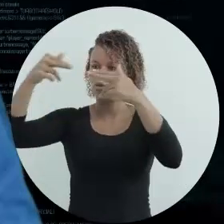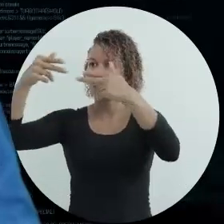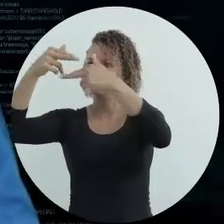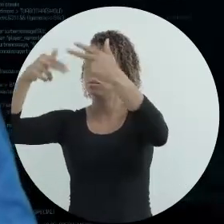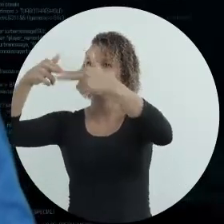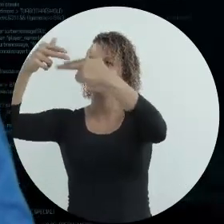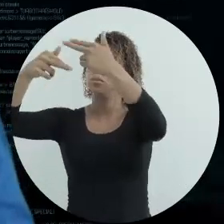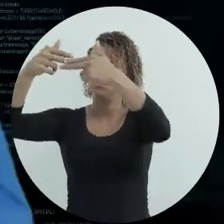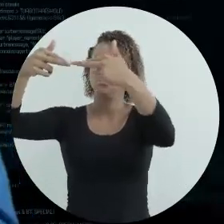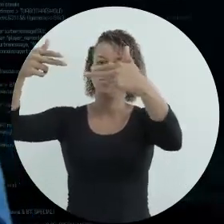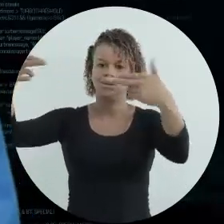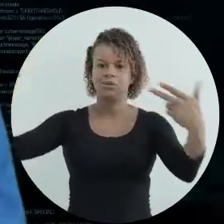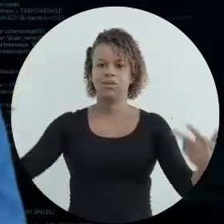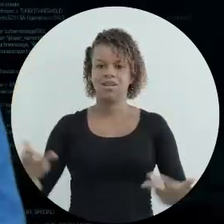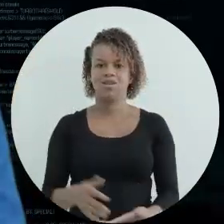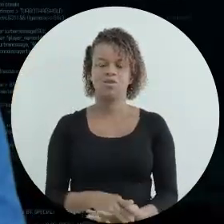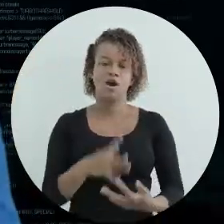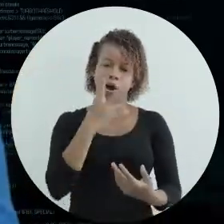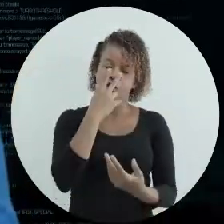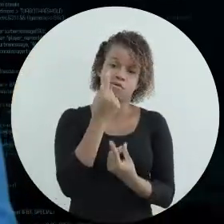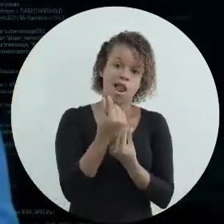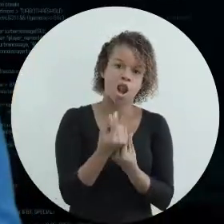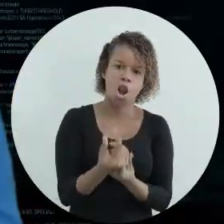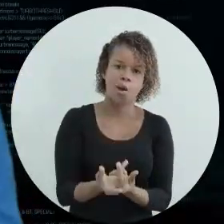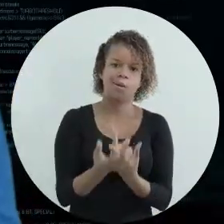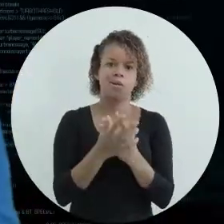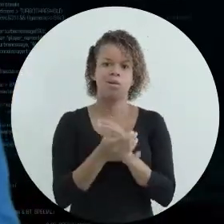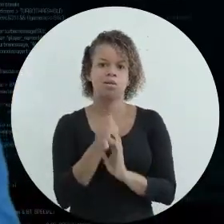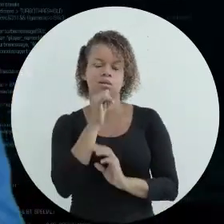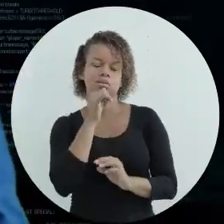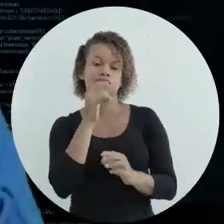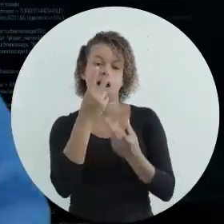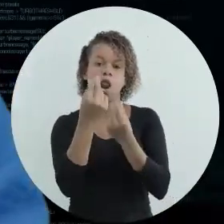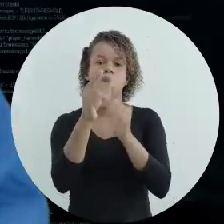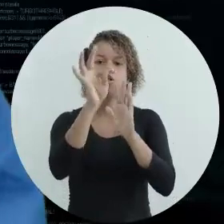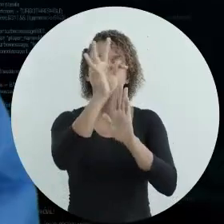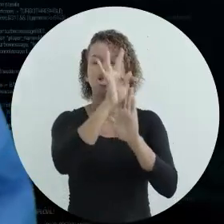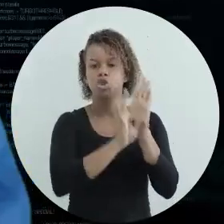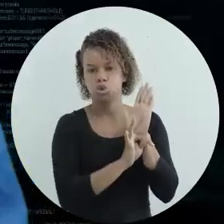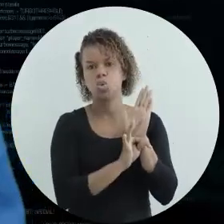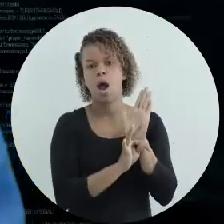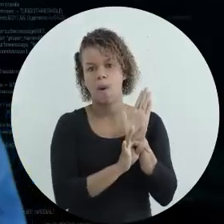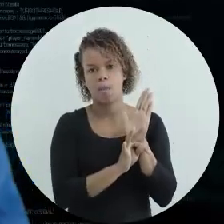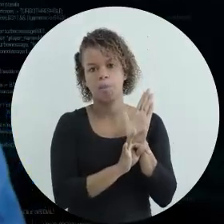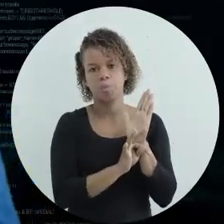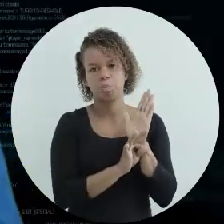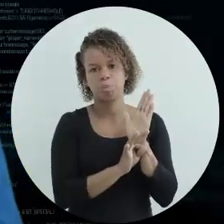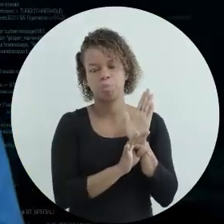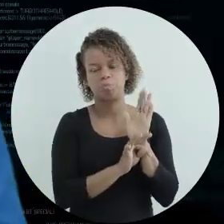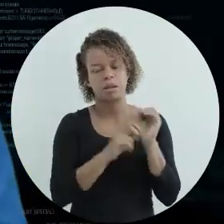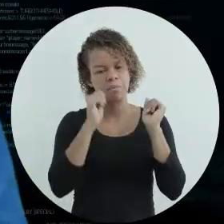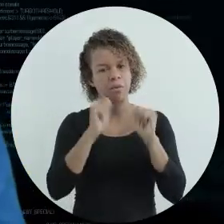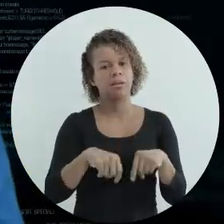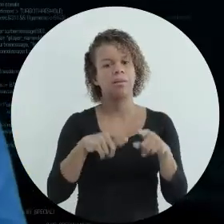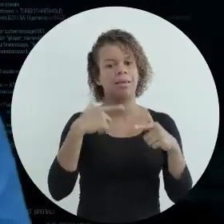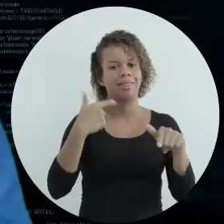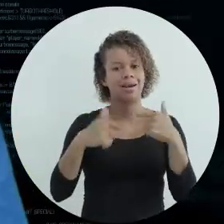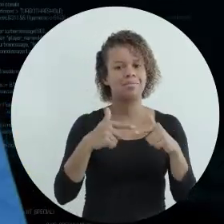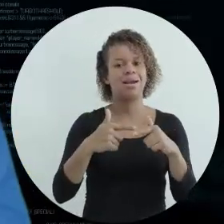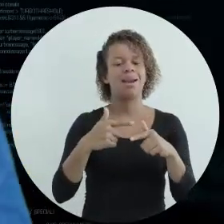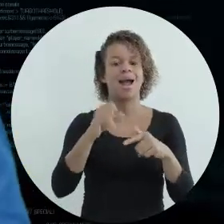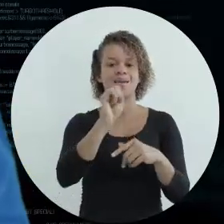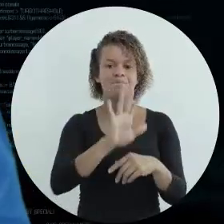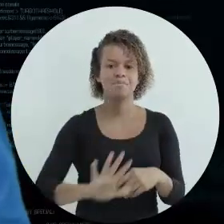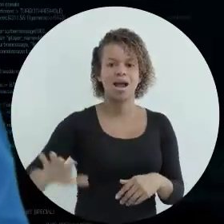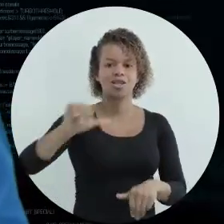ou valores, que são os valores textuais, certo? Mas ele também pode trabalhar com imagem, modificando a parte de